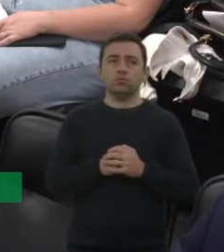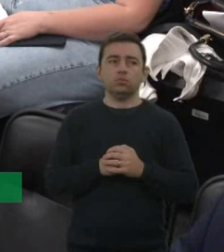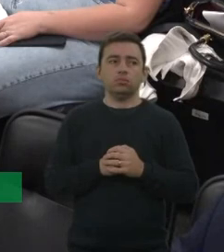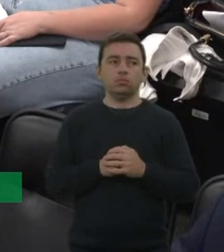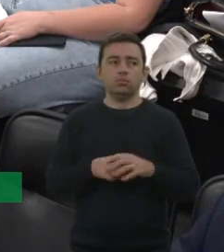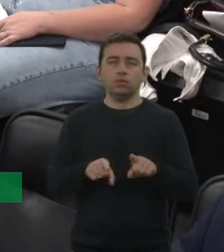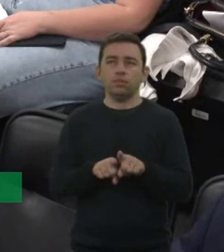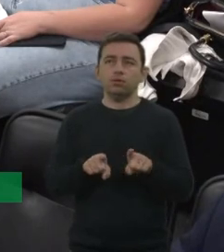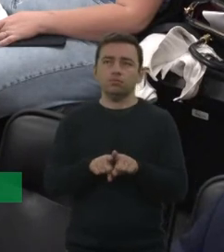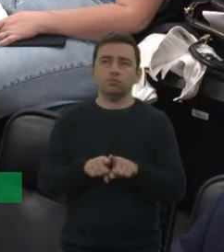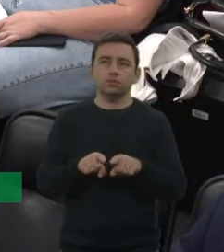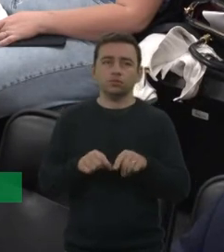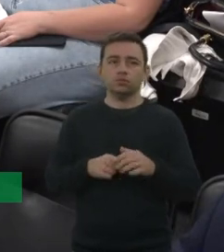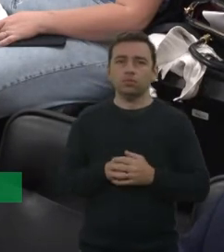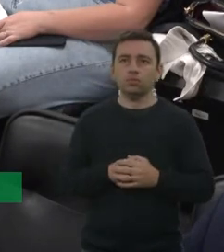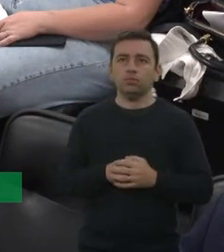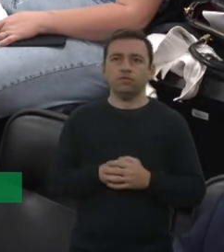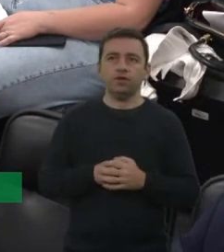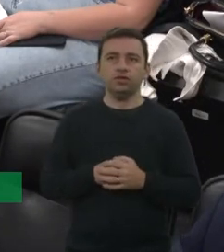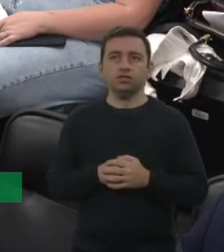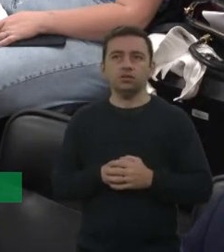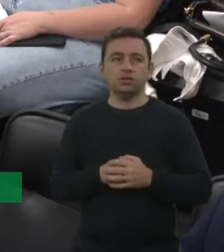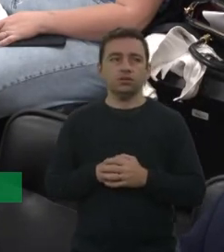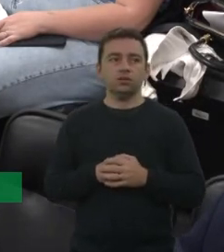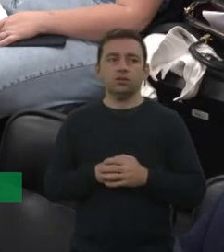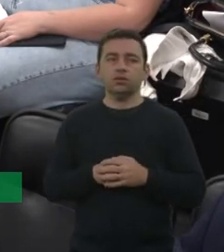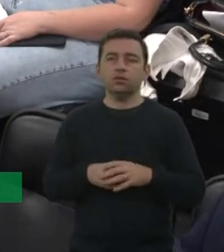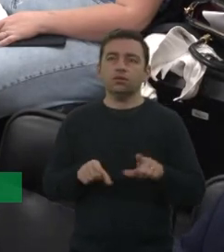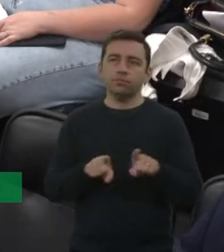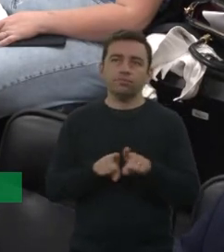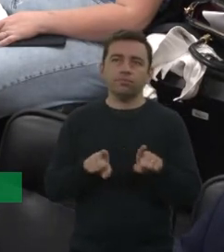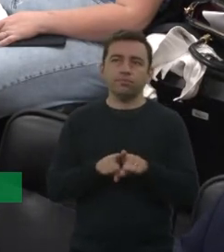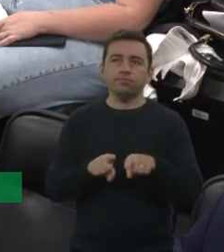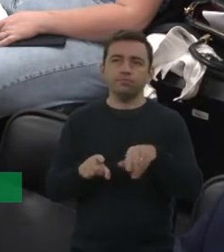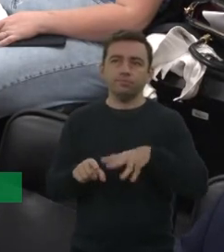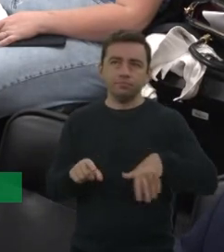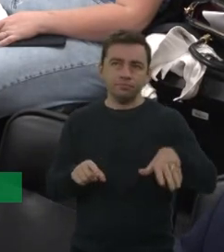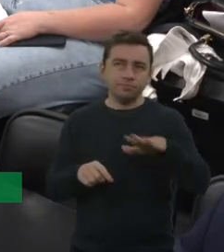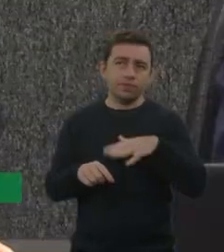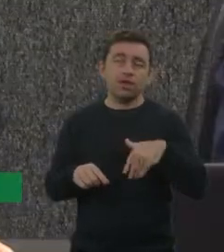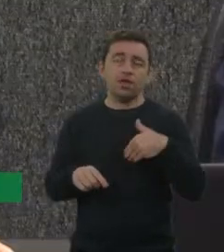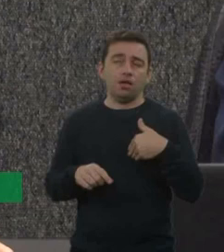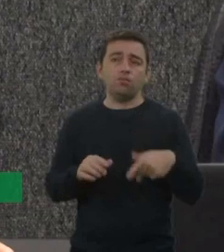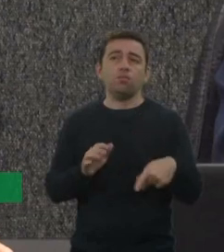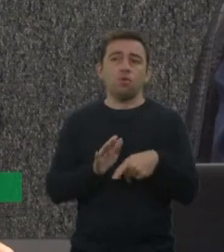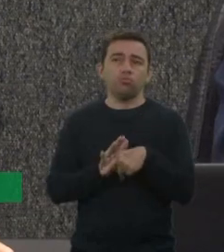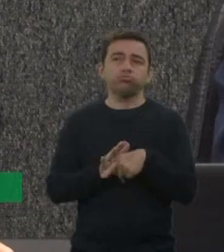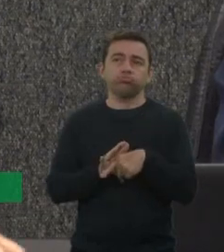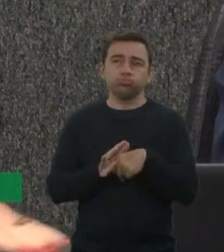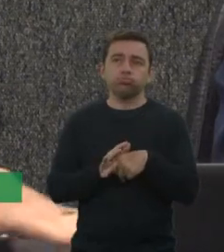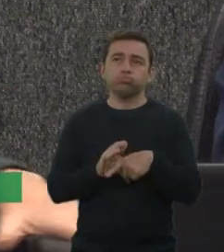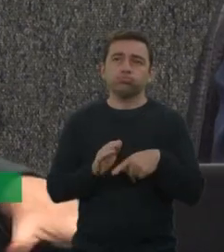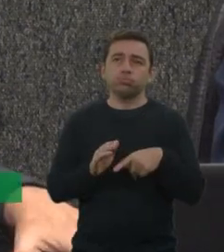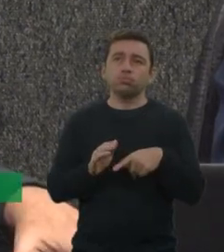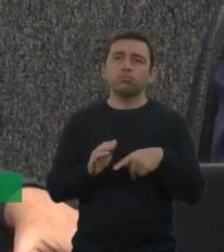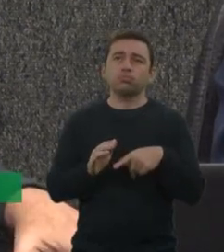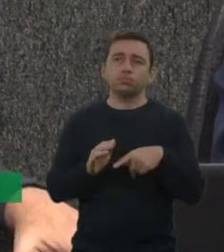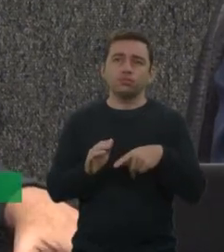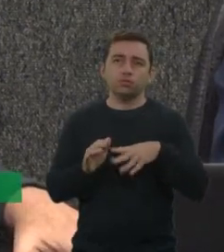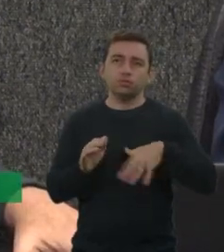aqui, foi o último a nascer, eu sou de parto domiciliar, ele foi de